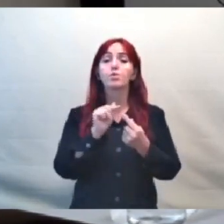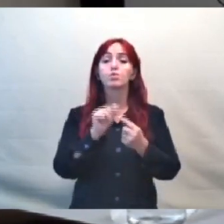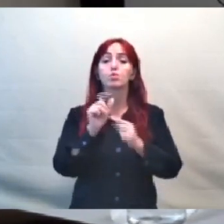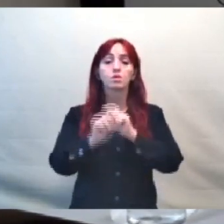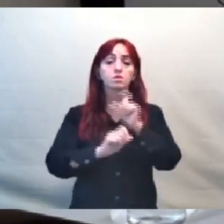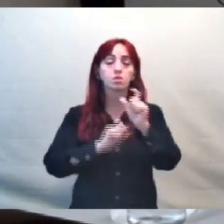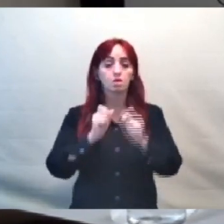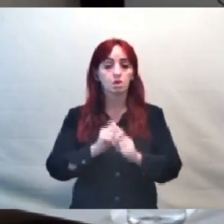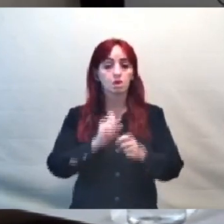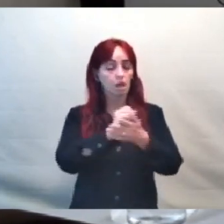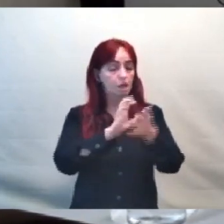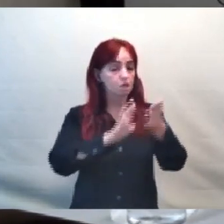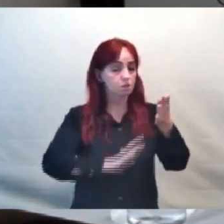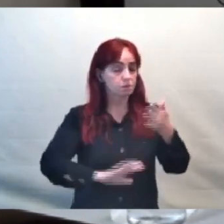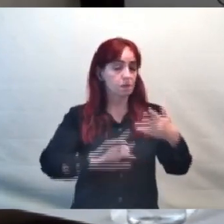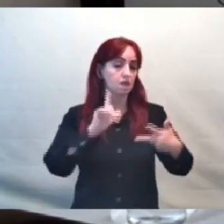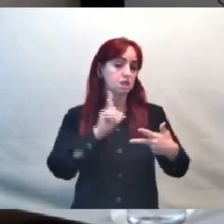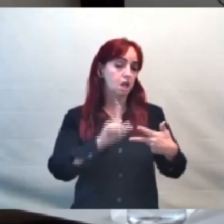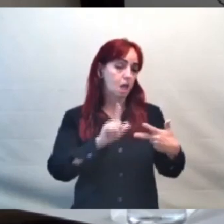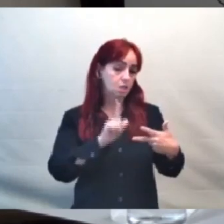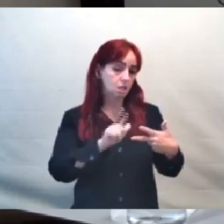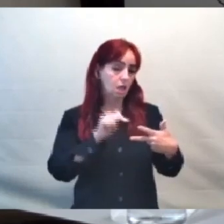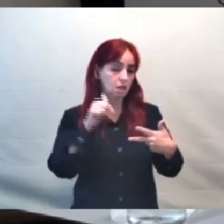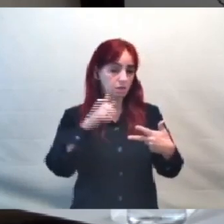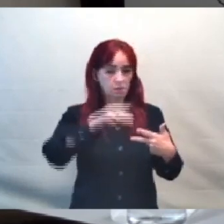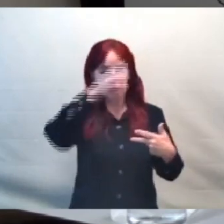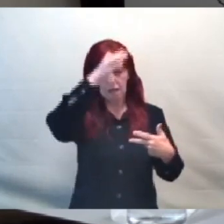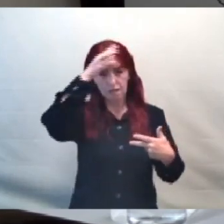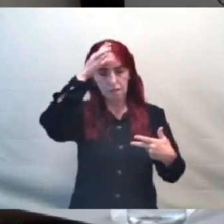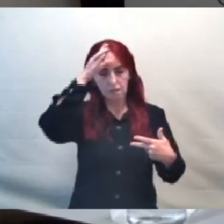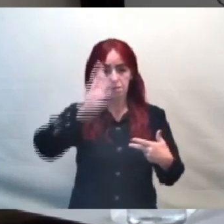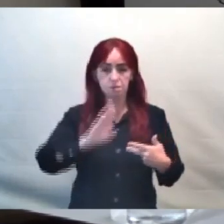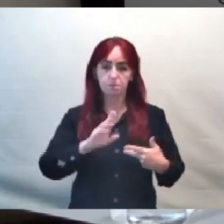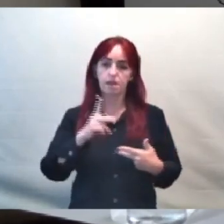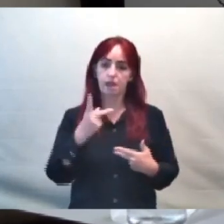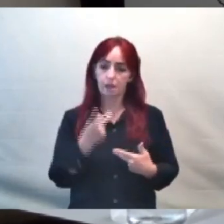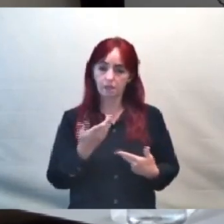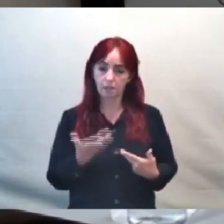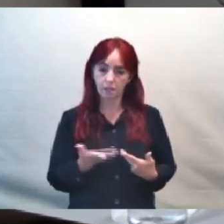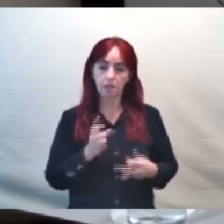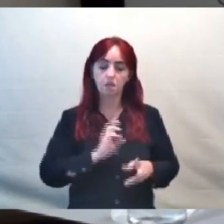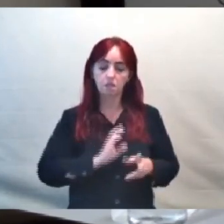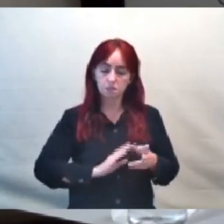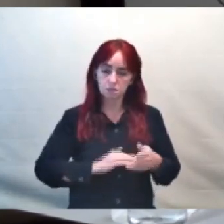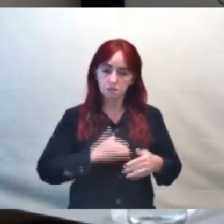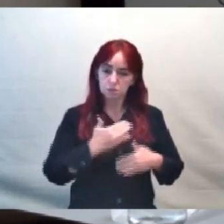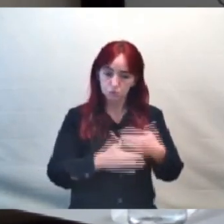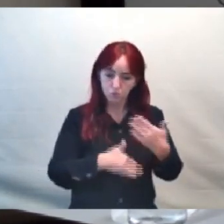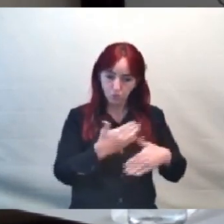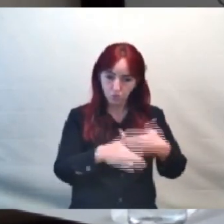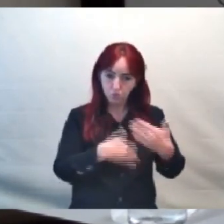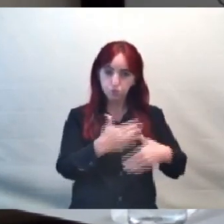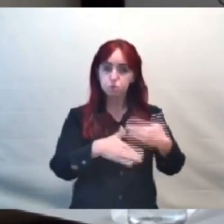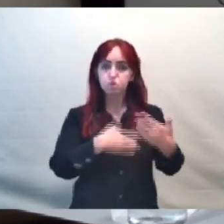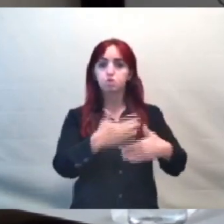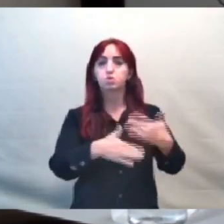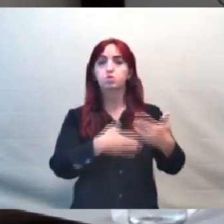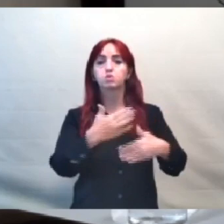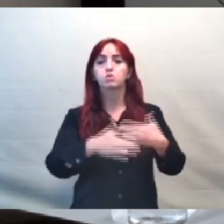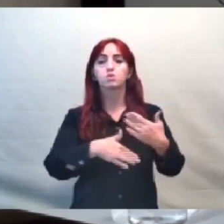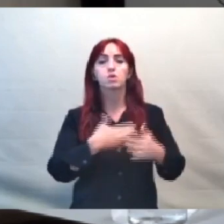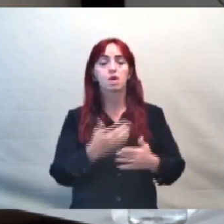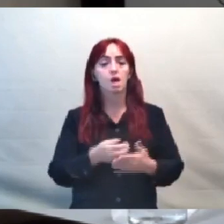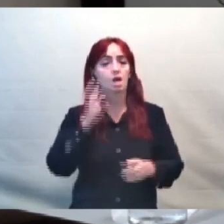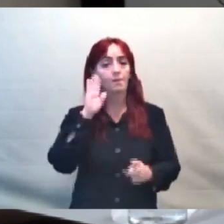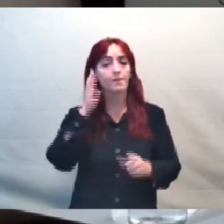legislativa da Câmara Municipal de Belo Horizonte segue a todo vapor, priorizando